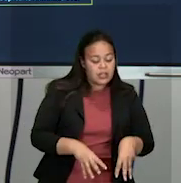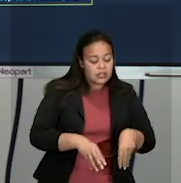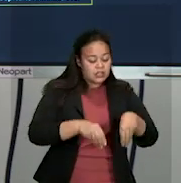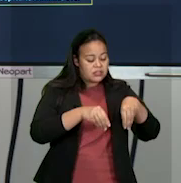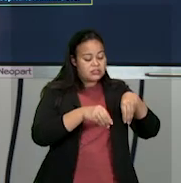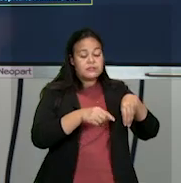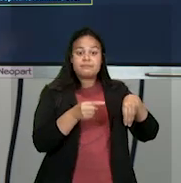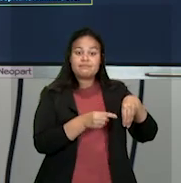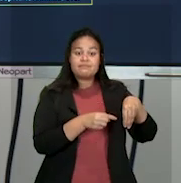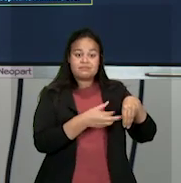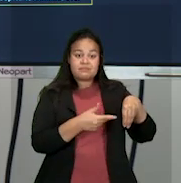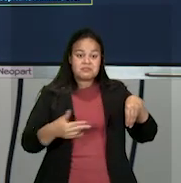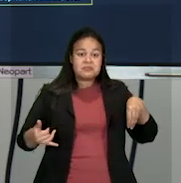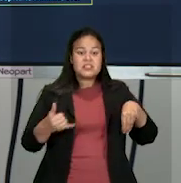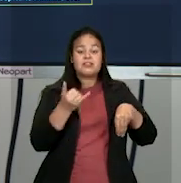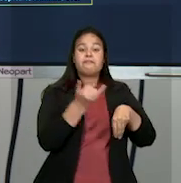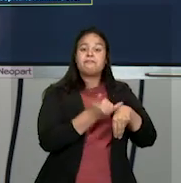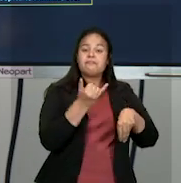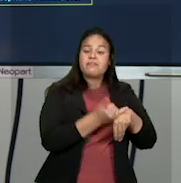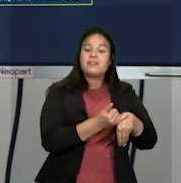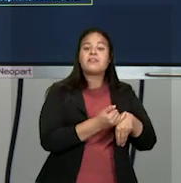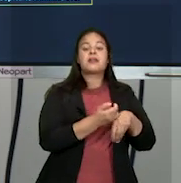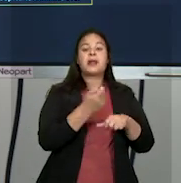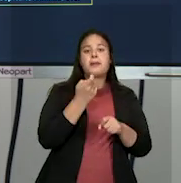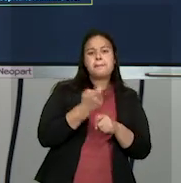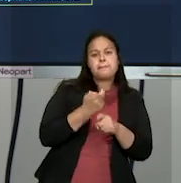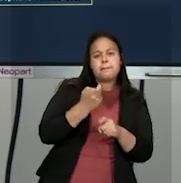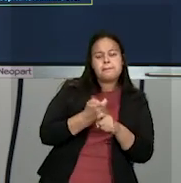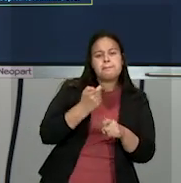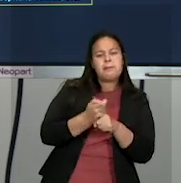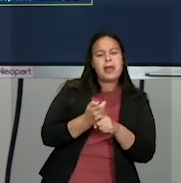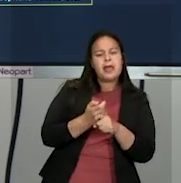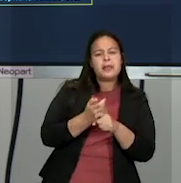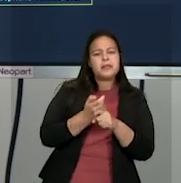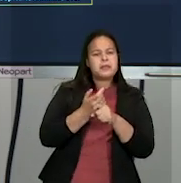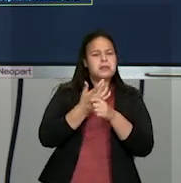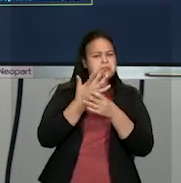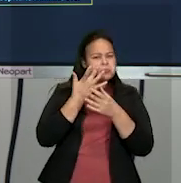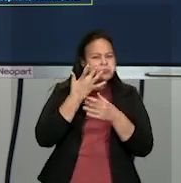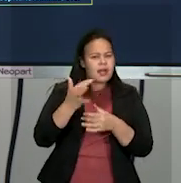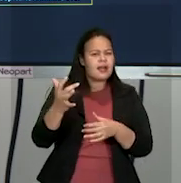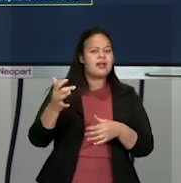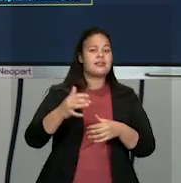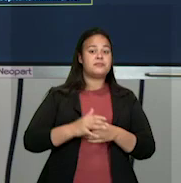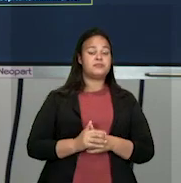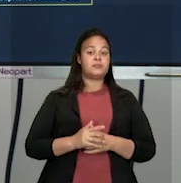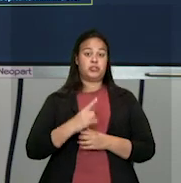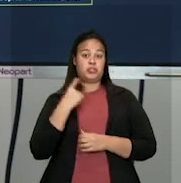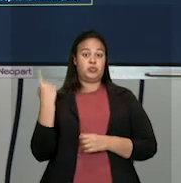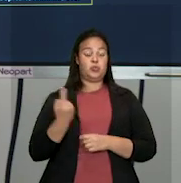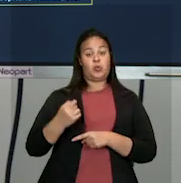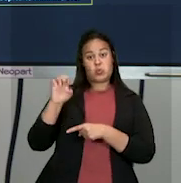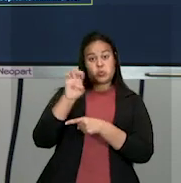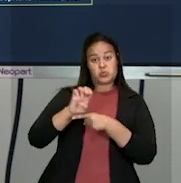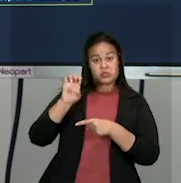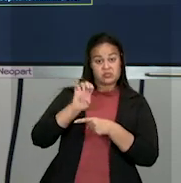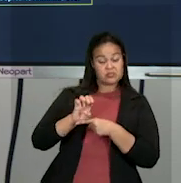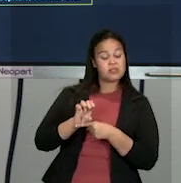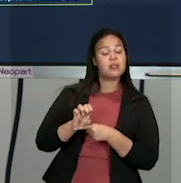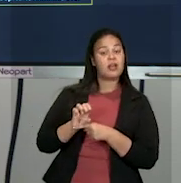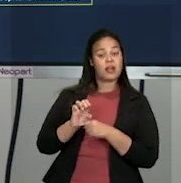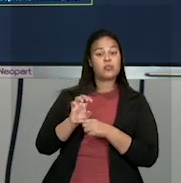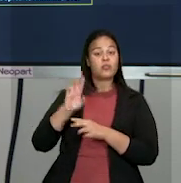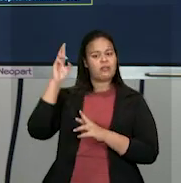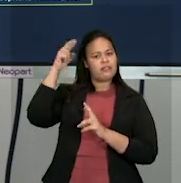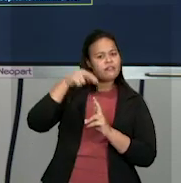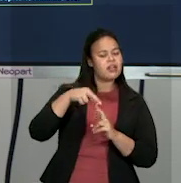Então, o minério de ferro, as pedras preciosas, né? O nome do nosso estado faz uma